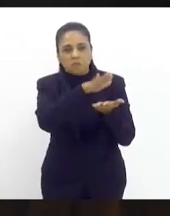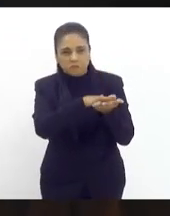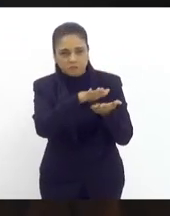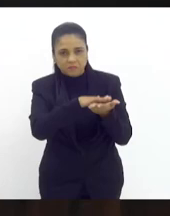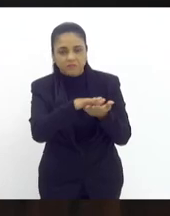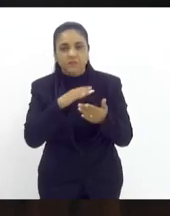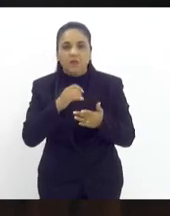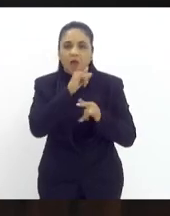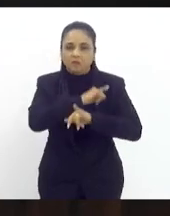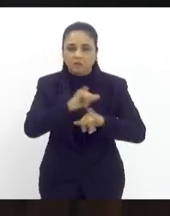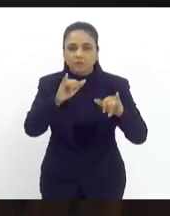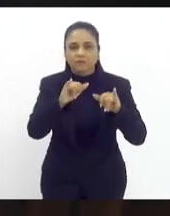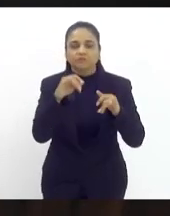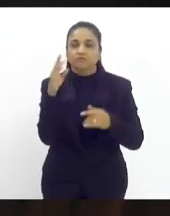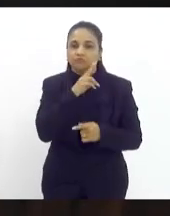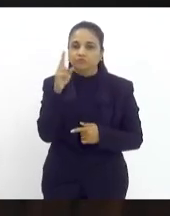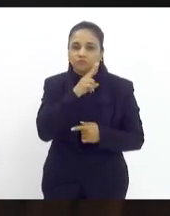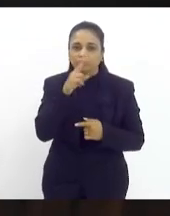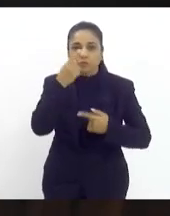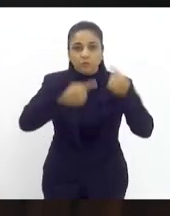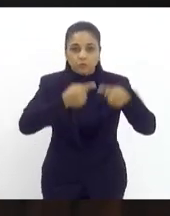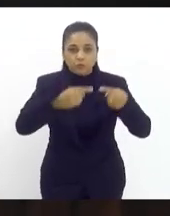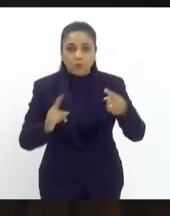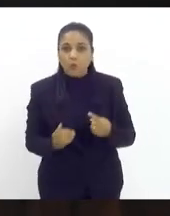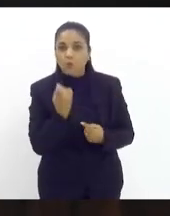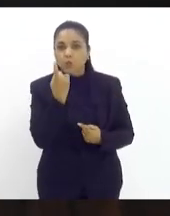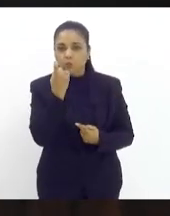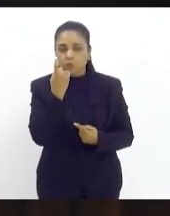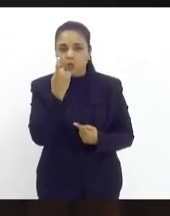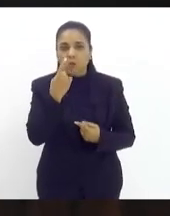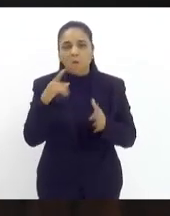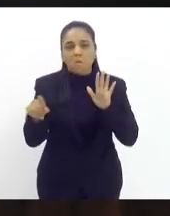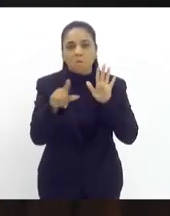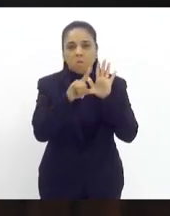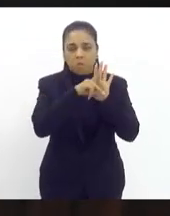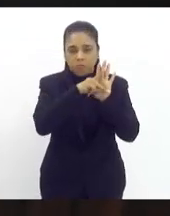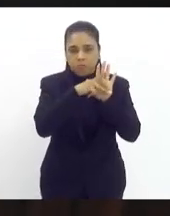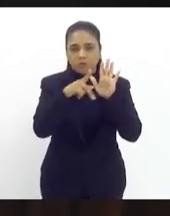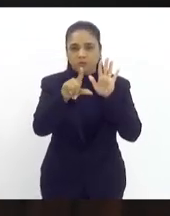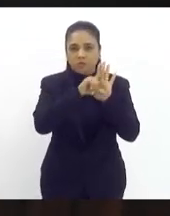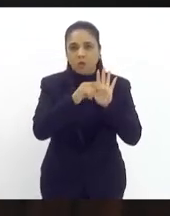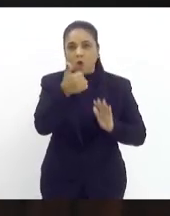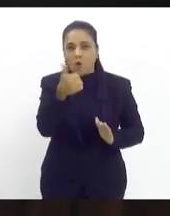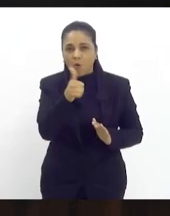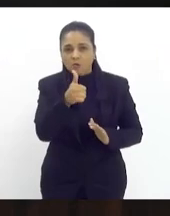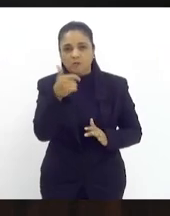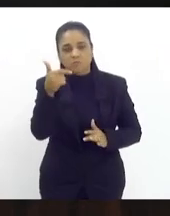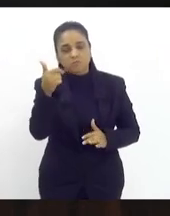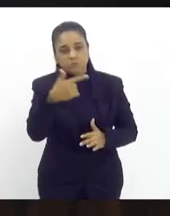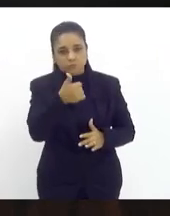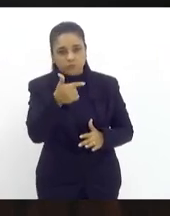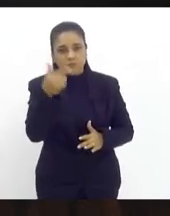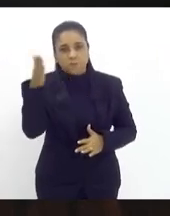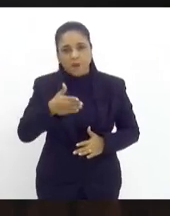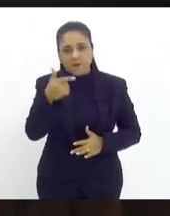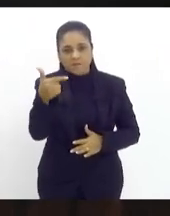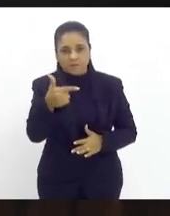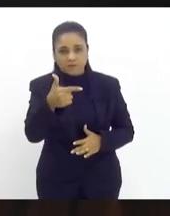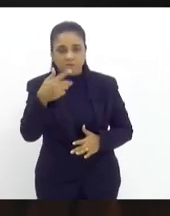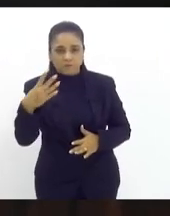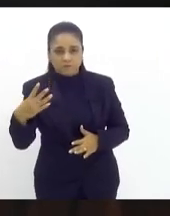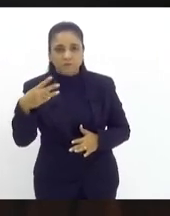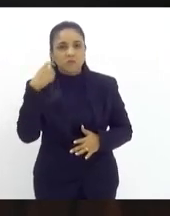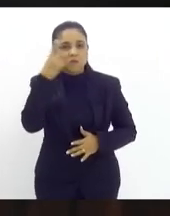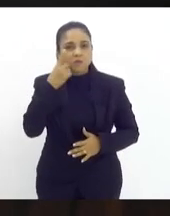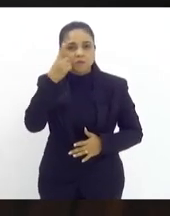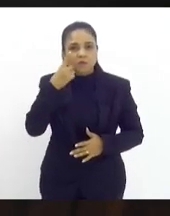anuncie o regime de urgência e discussão única projeto de lei número 11 12 2023 de autoria